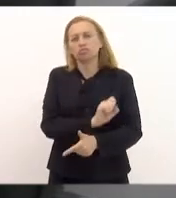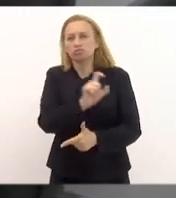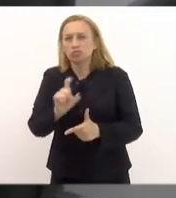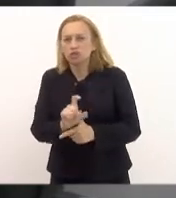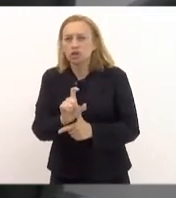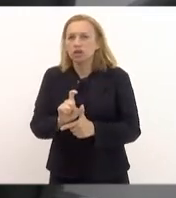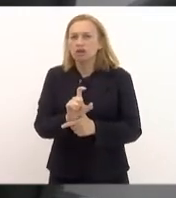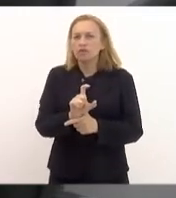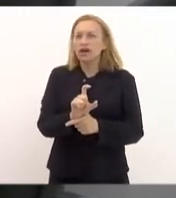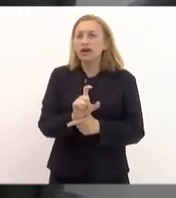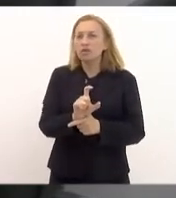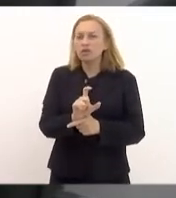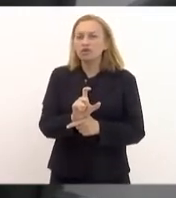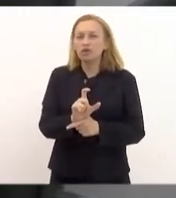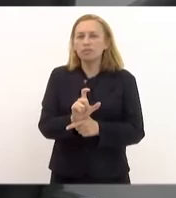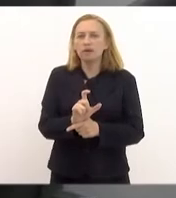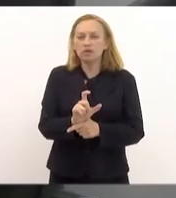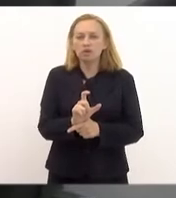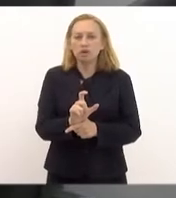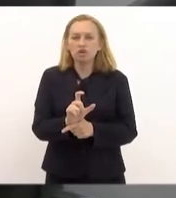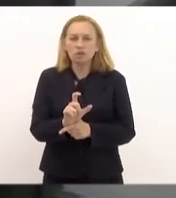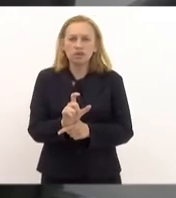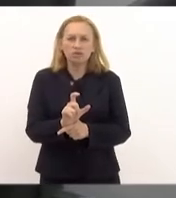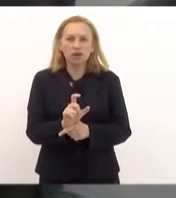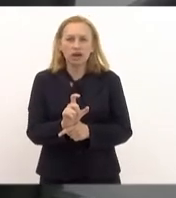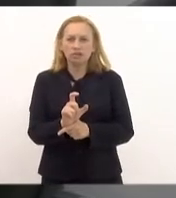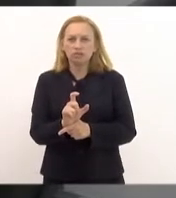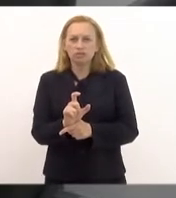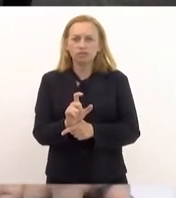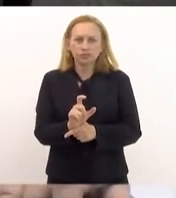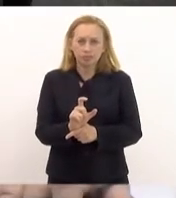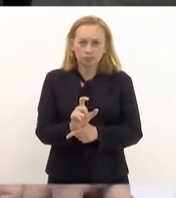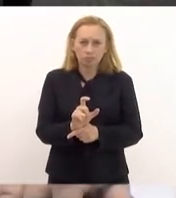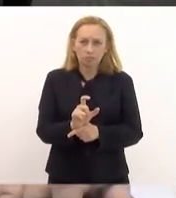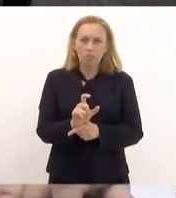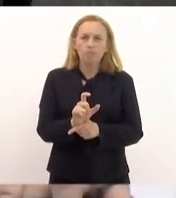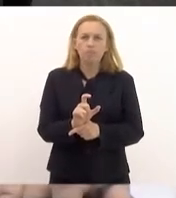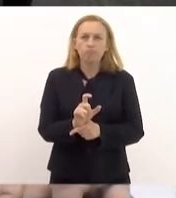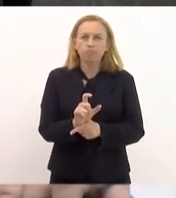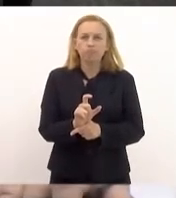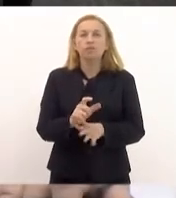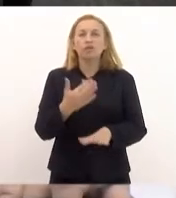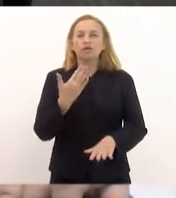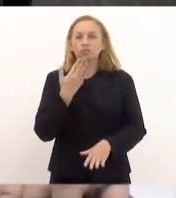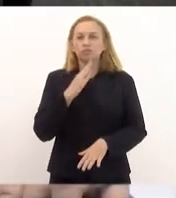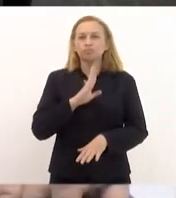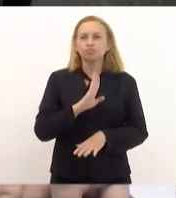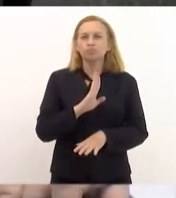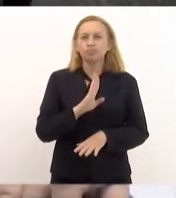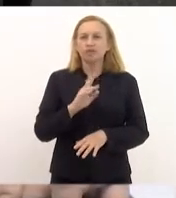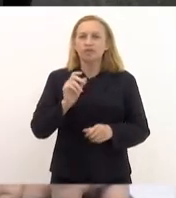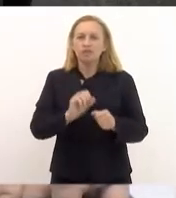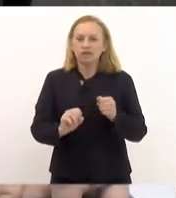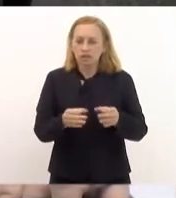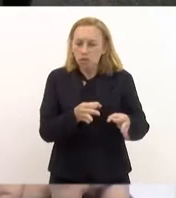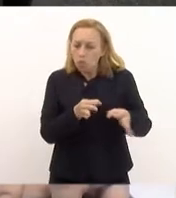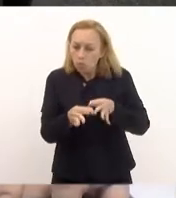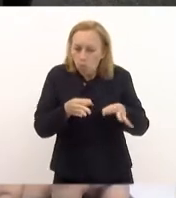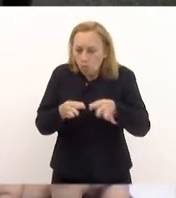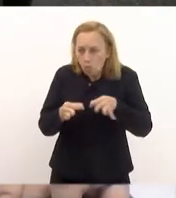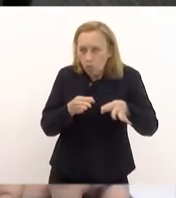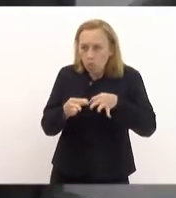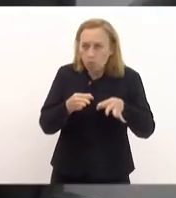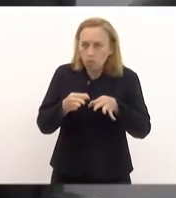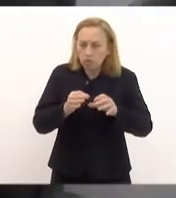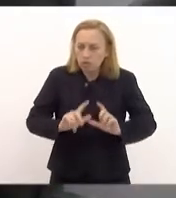que é o Instituto Rio Metrópole, a grande expectativa era que esse instituto pudesse cumprir essa função de coordenar, né,